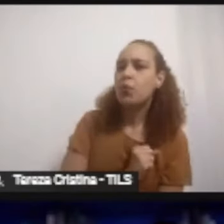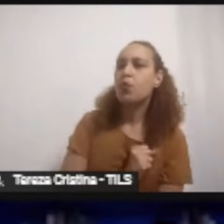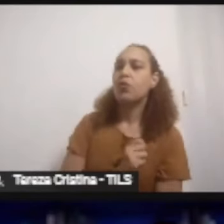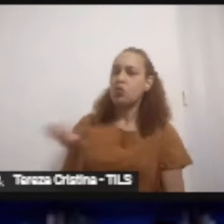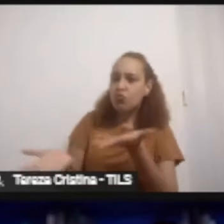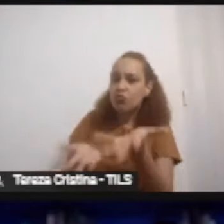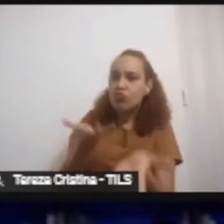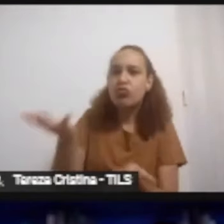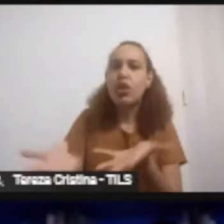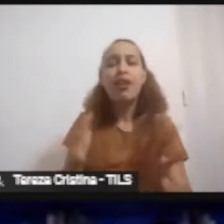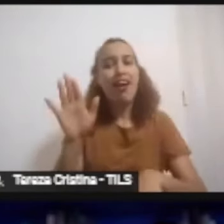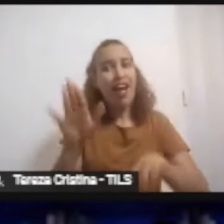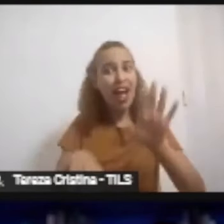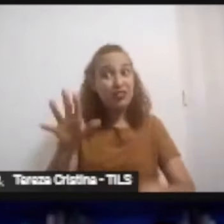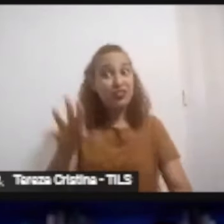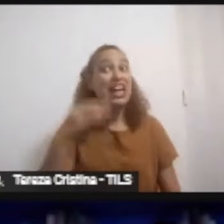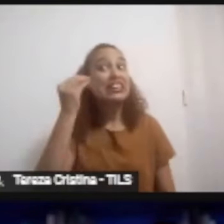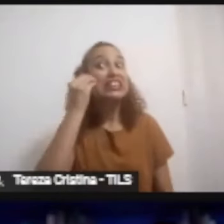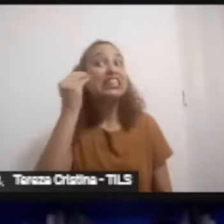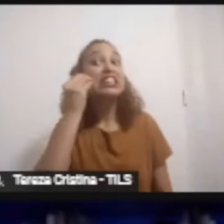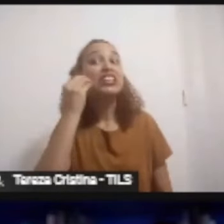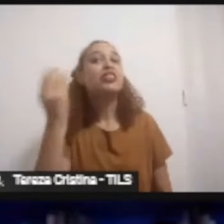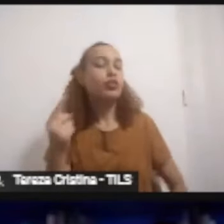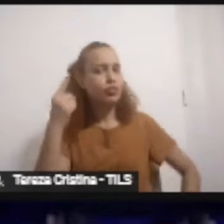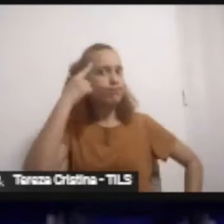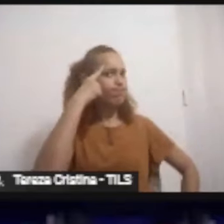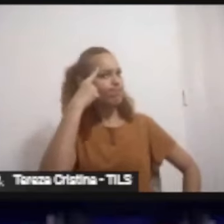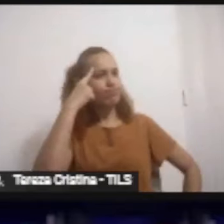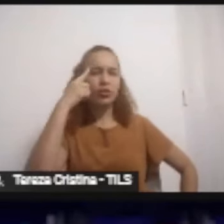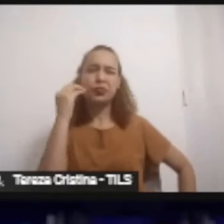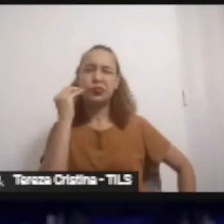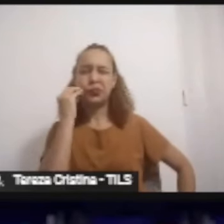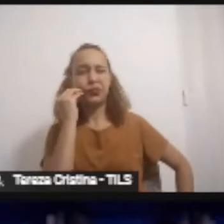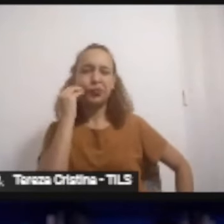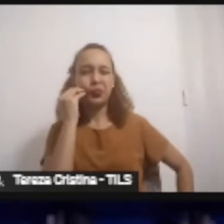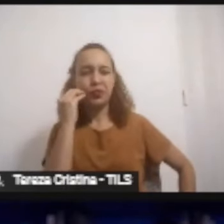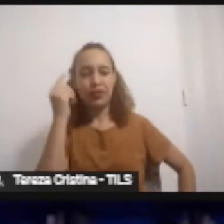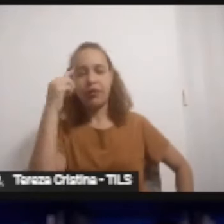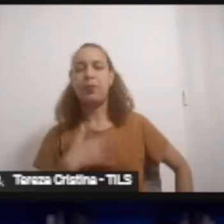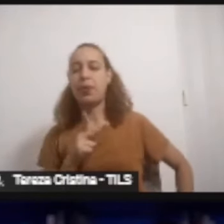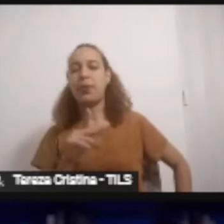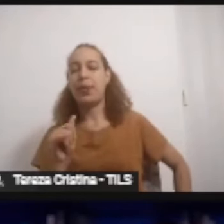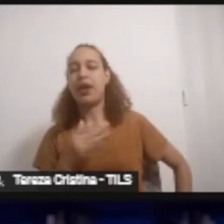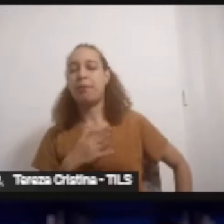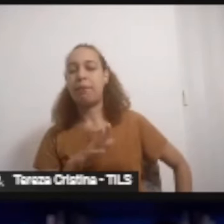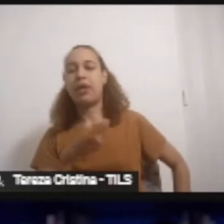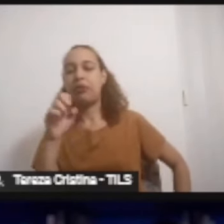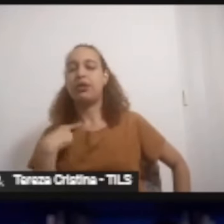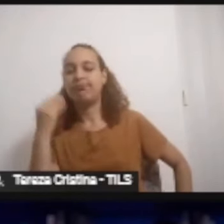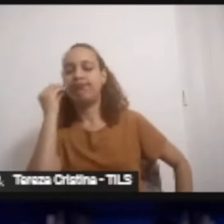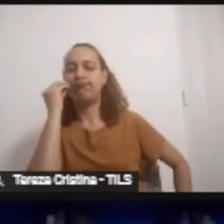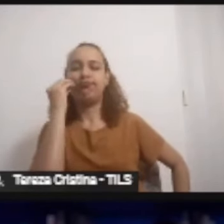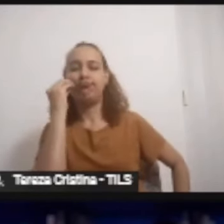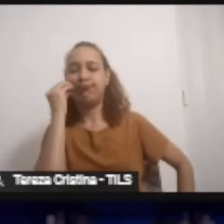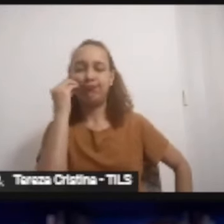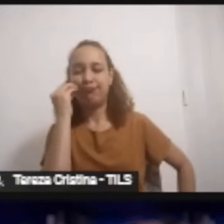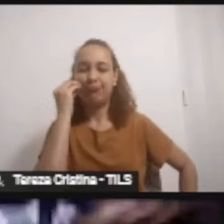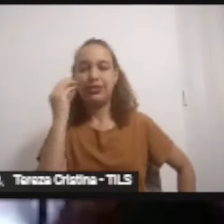às vezes ela está até testando para ver, deixa eu ver até onde vai me deixar, me dê limite. Tem, parece criança que está implorando para